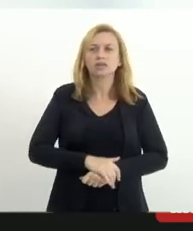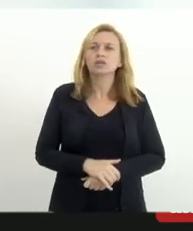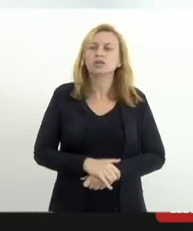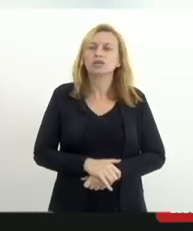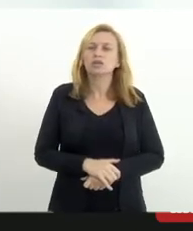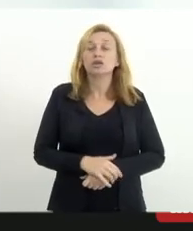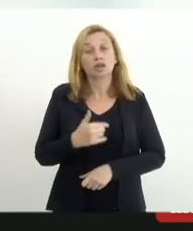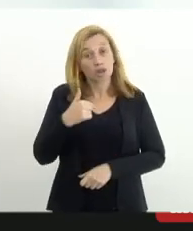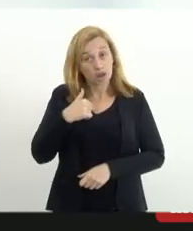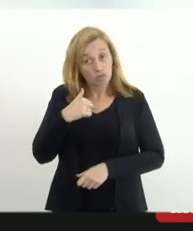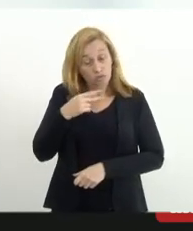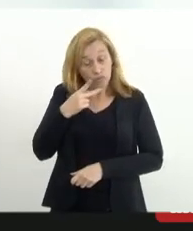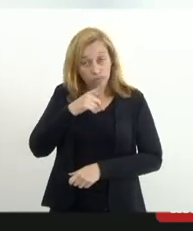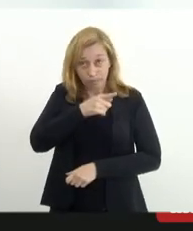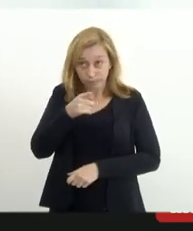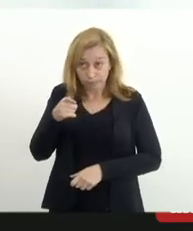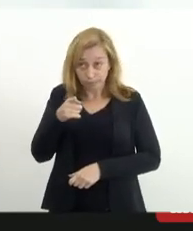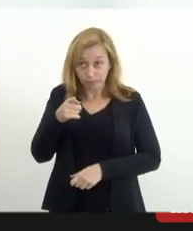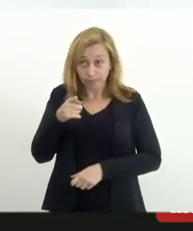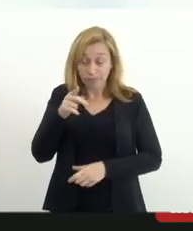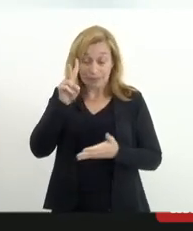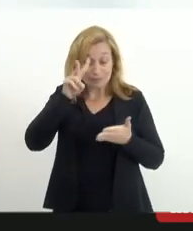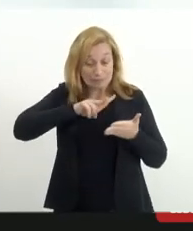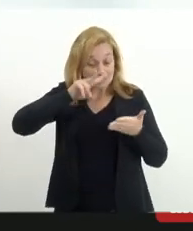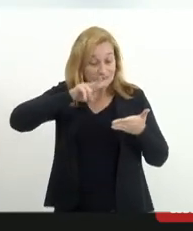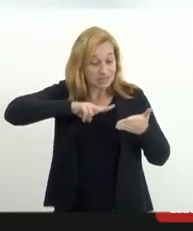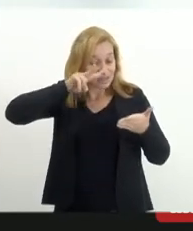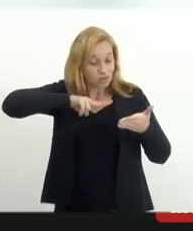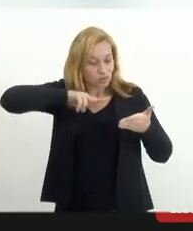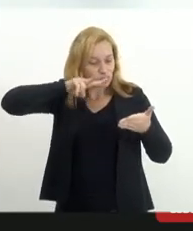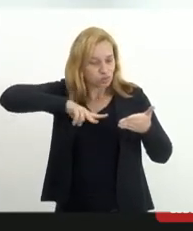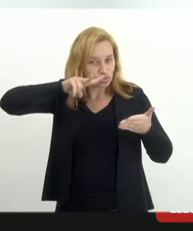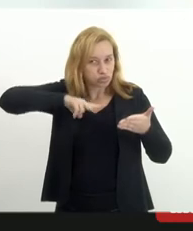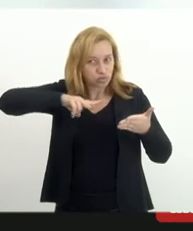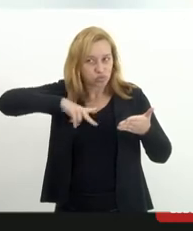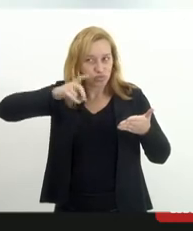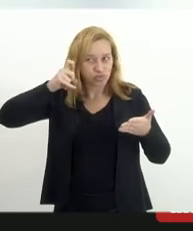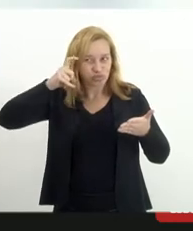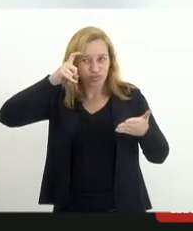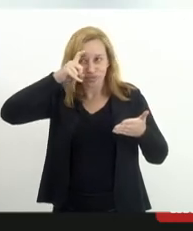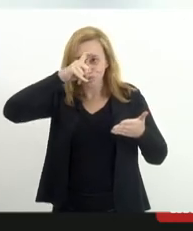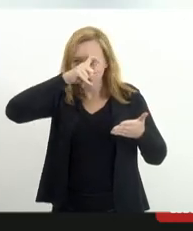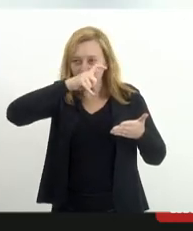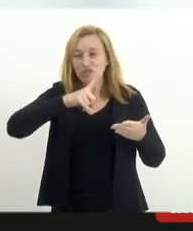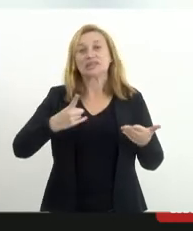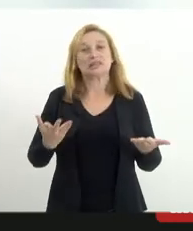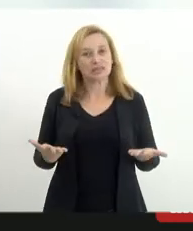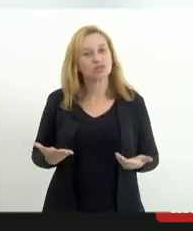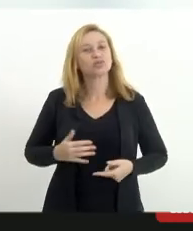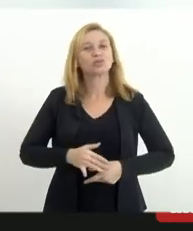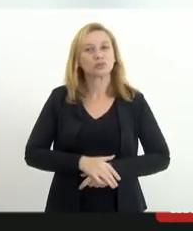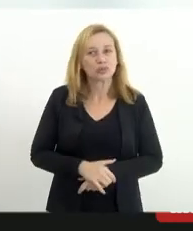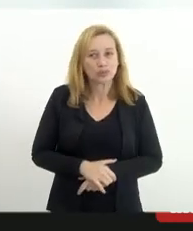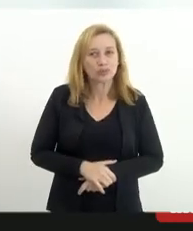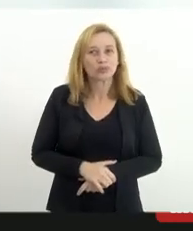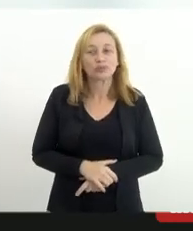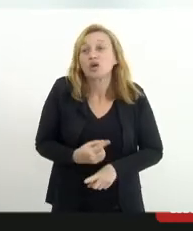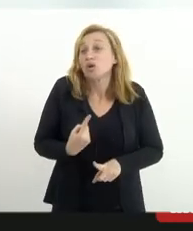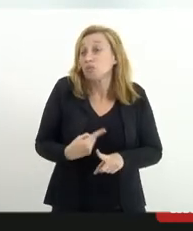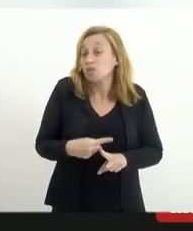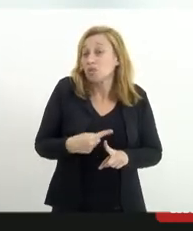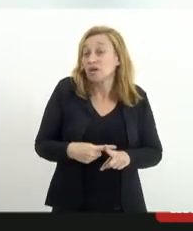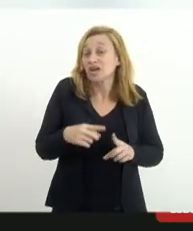E eu confesso a você que é uma leitura difícil, difícil. porque